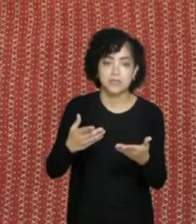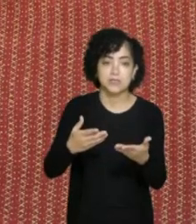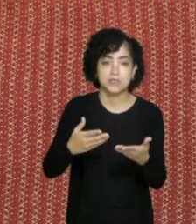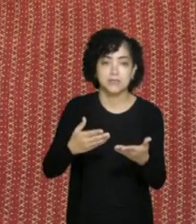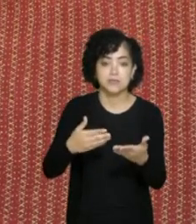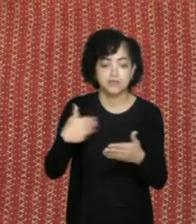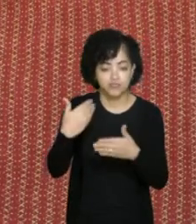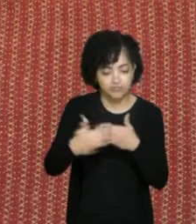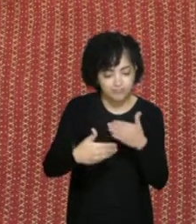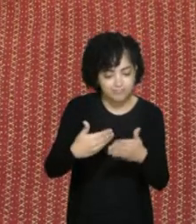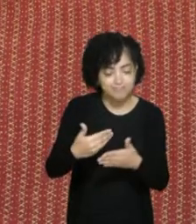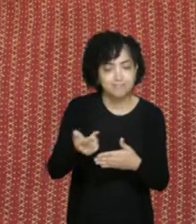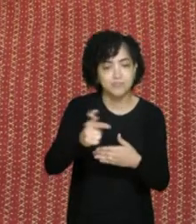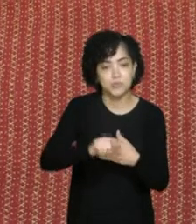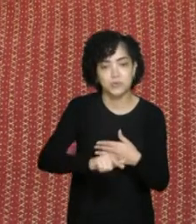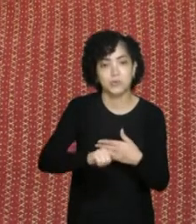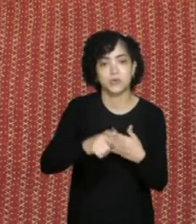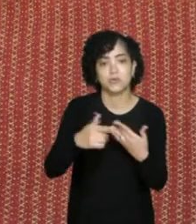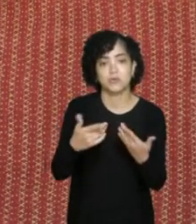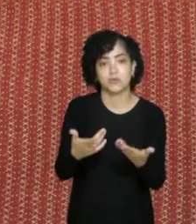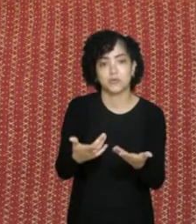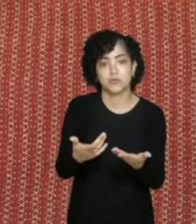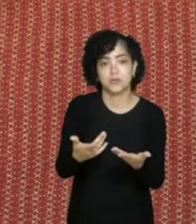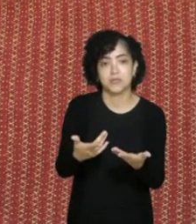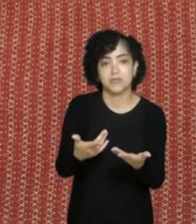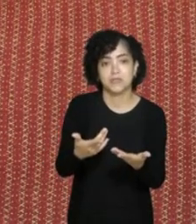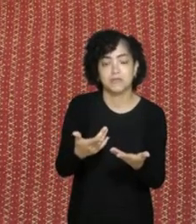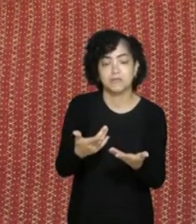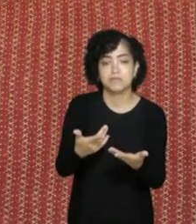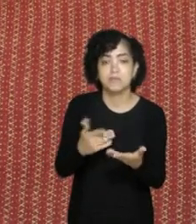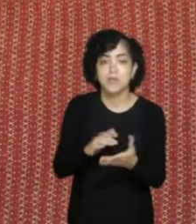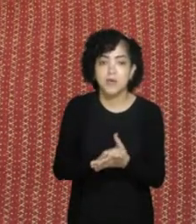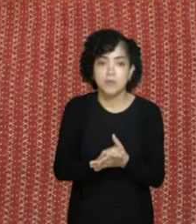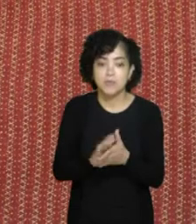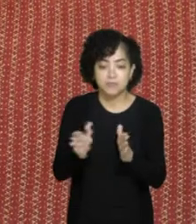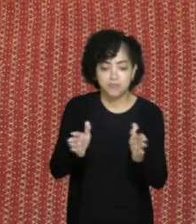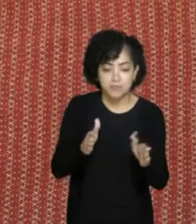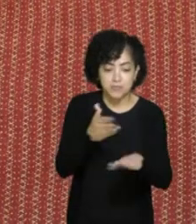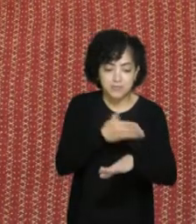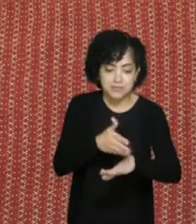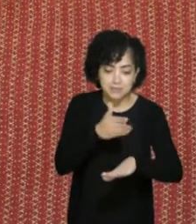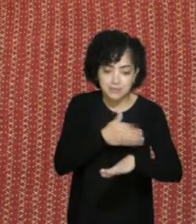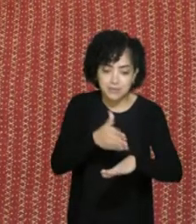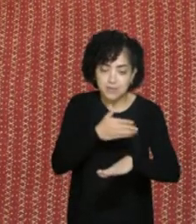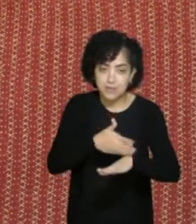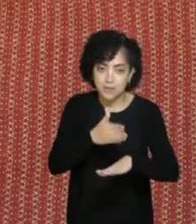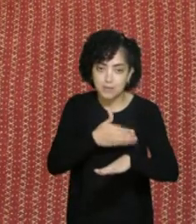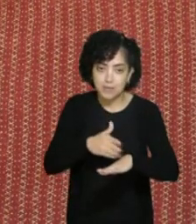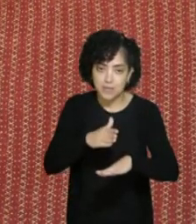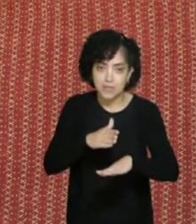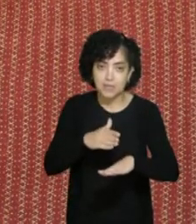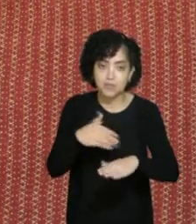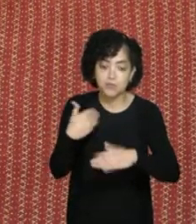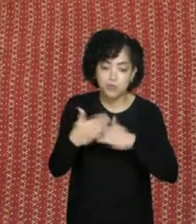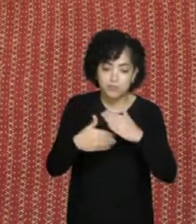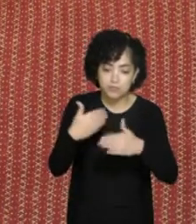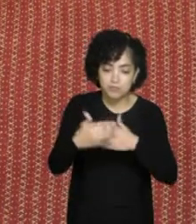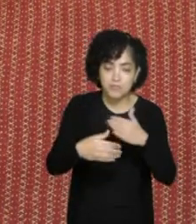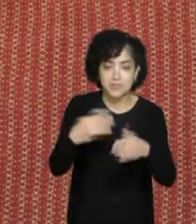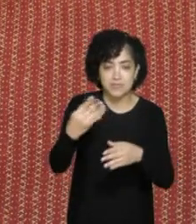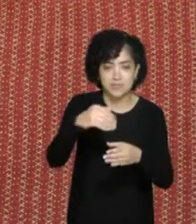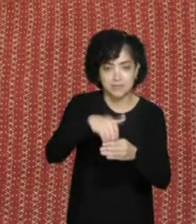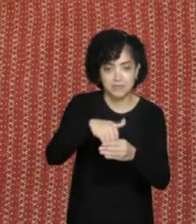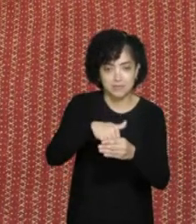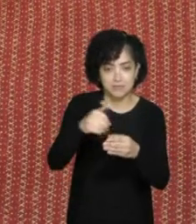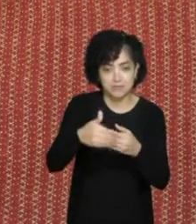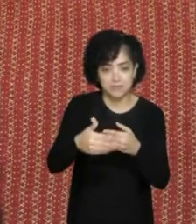para, enfim, uma espécie de estágio daquilo que vai ser ao longo dos próximos 4 anos.